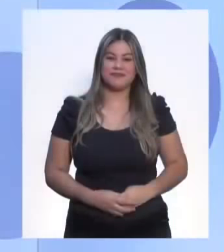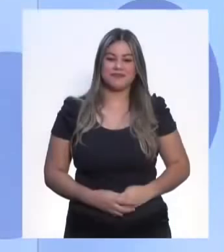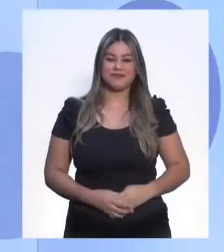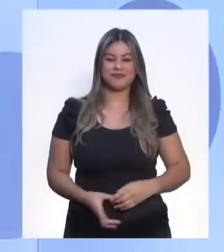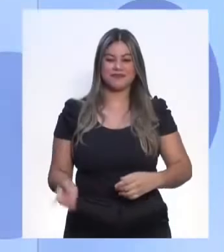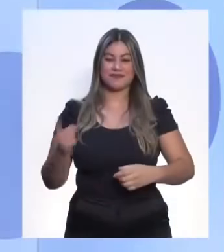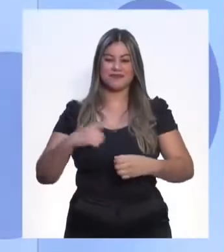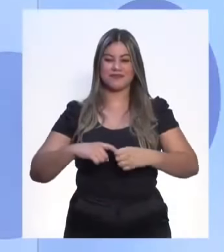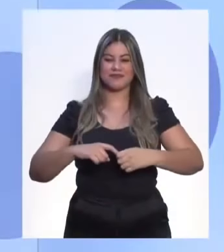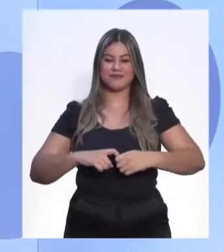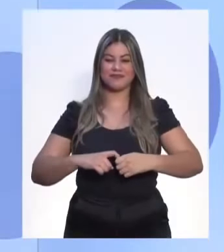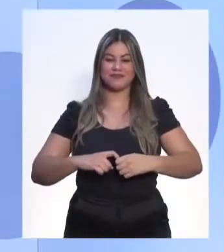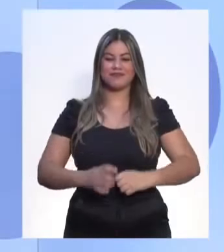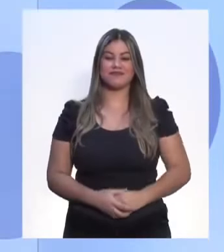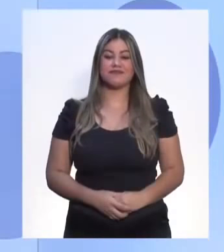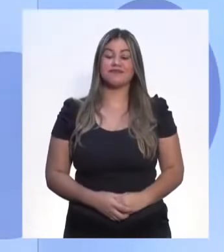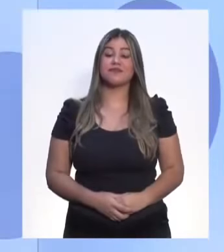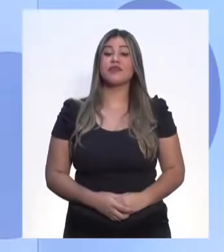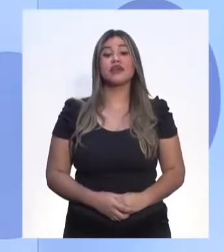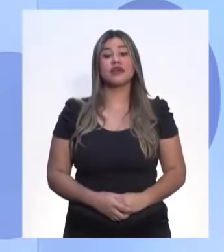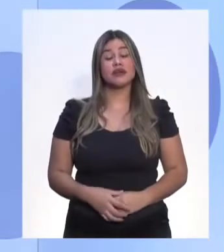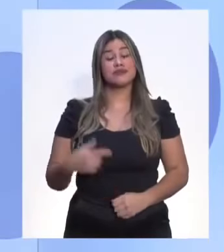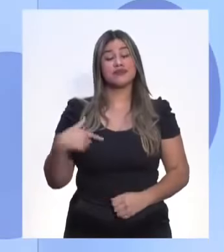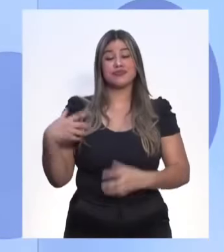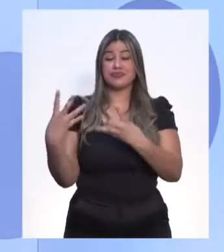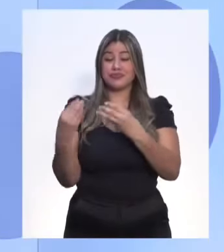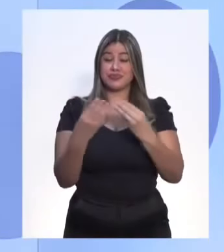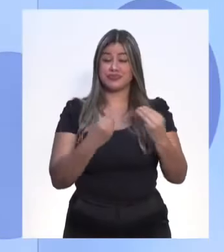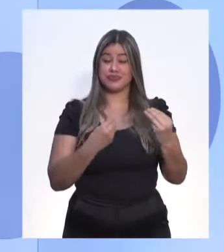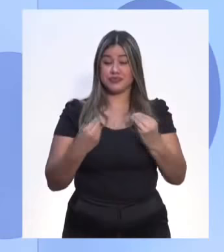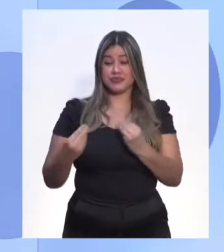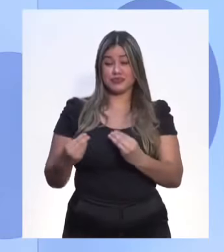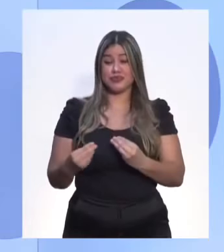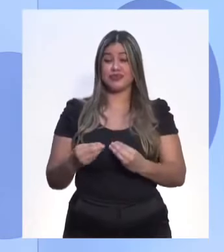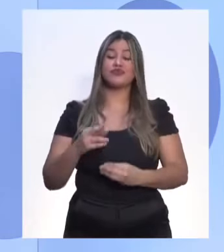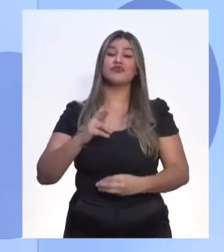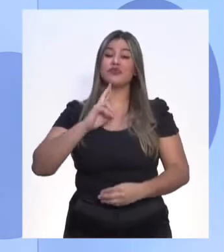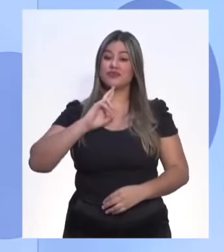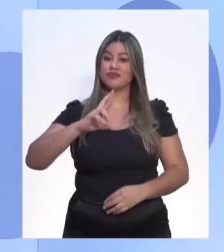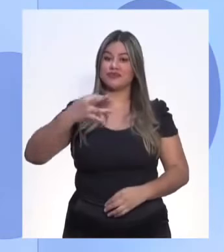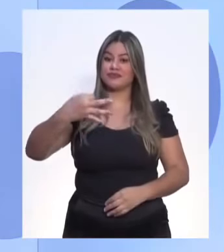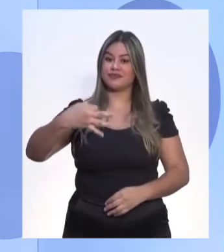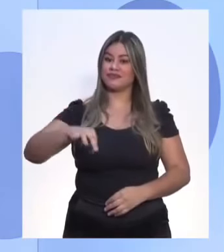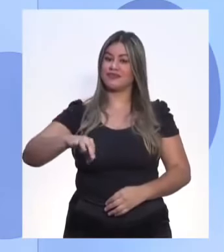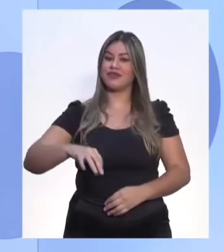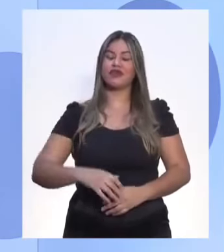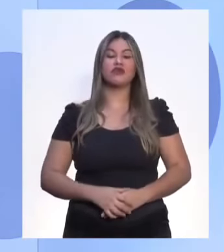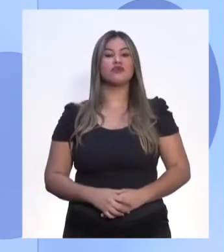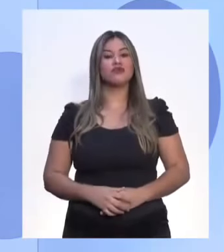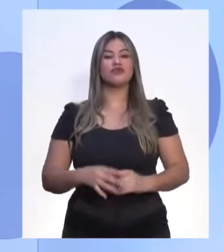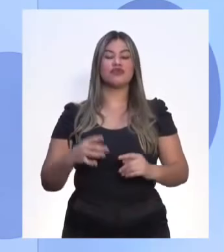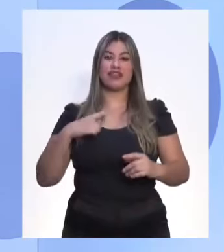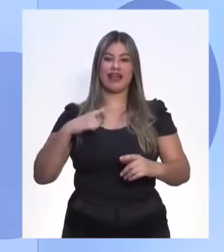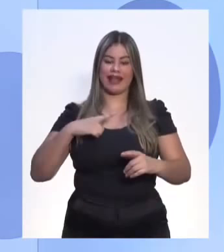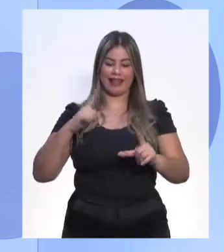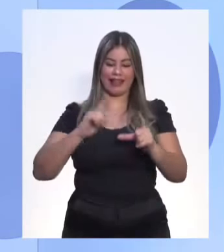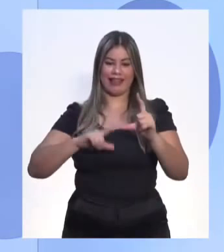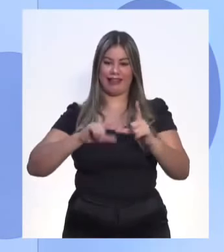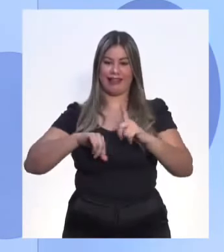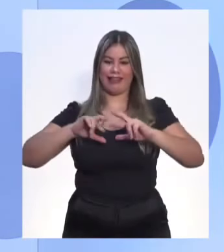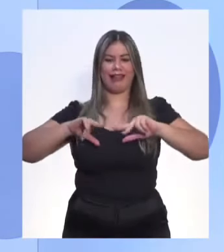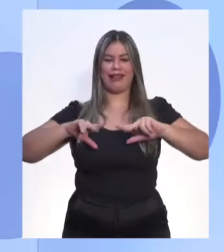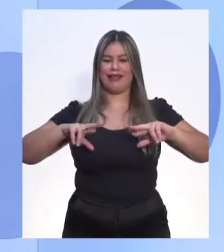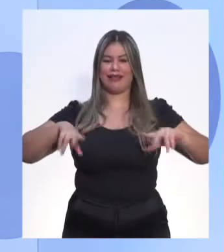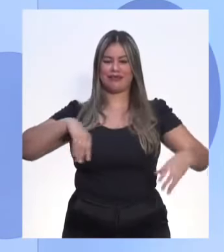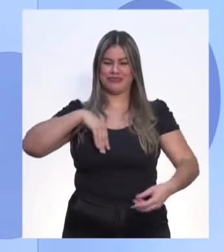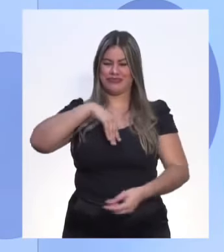retornamos aqui olha acredito que a maioria que tem acertado porque ó eu sopa de letrinha